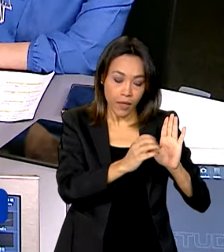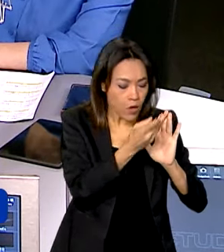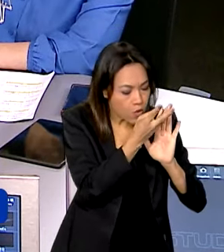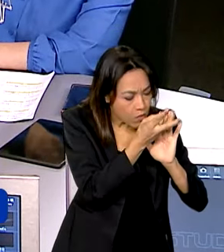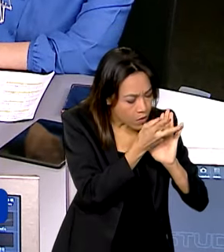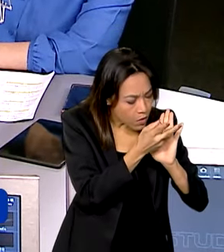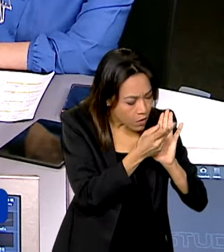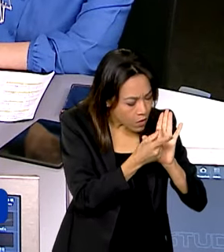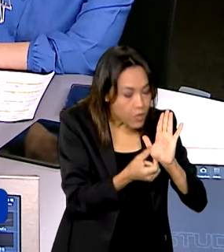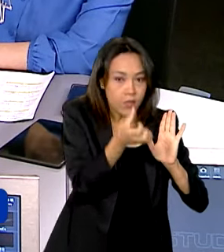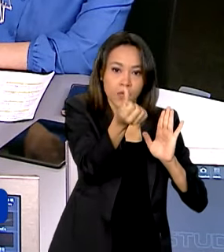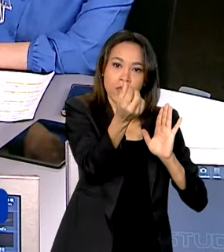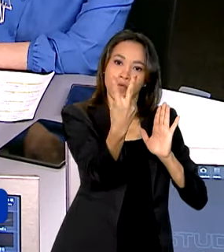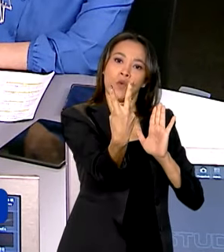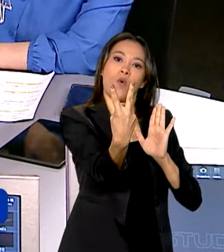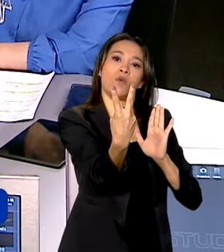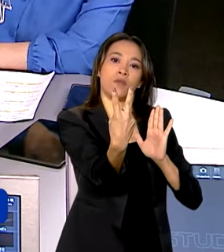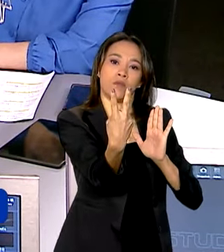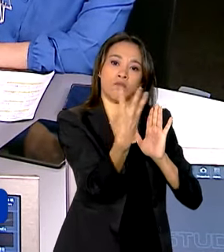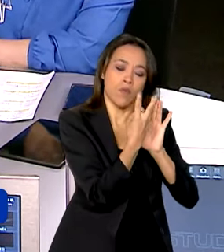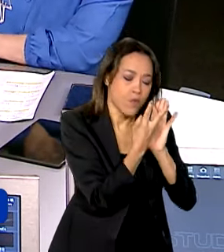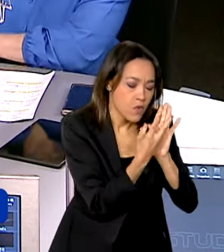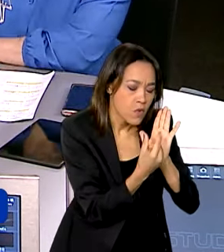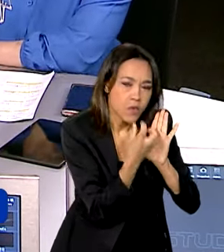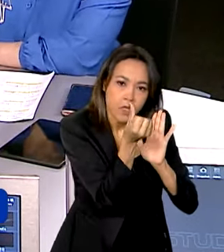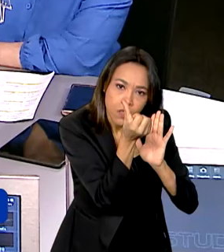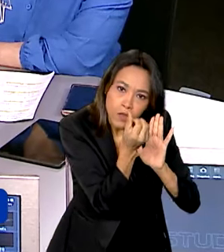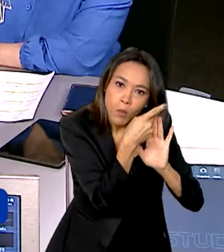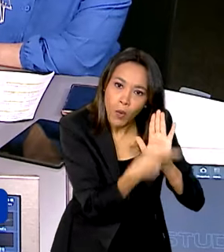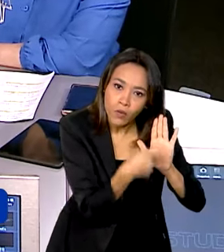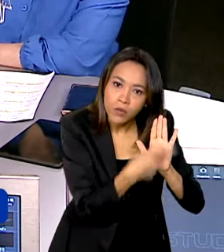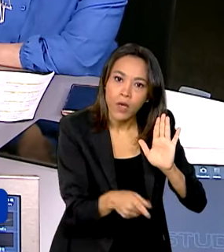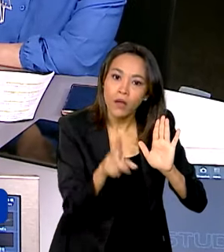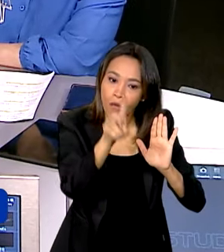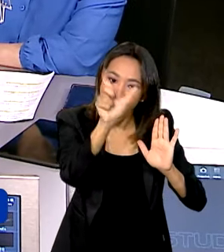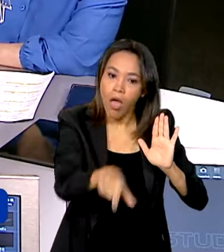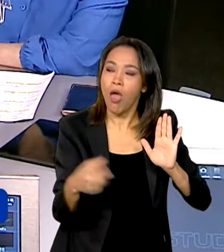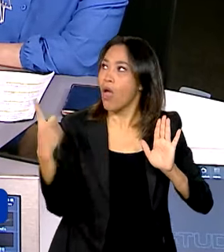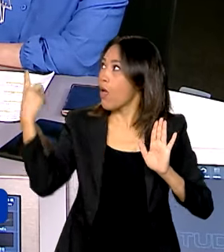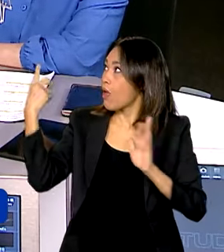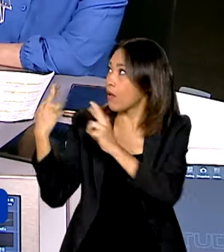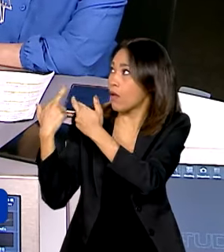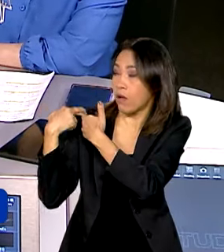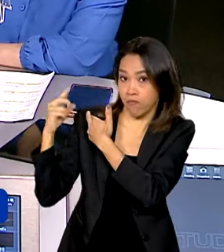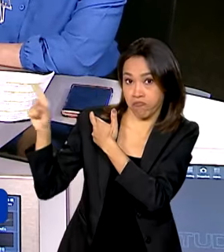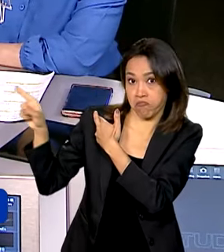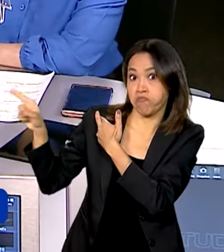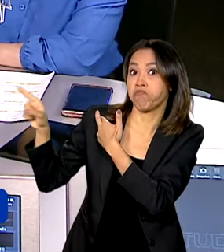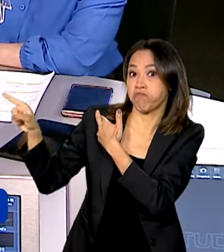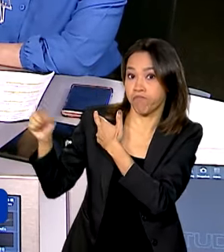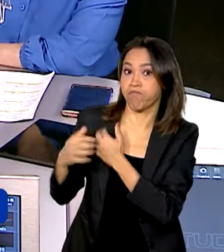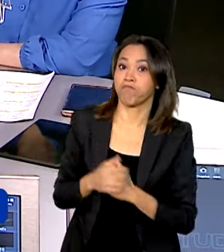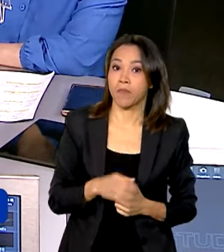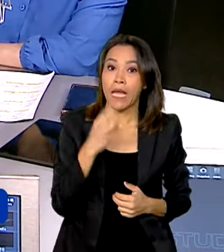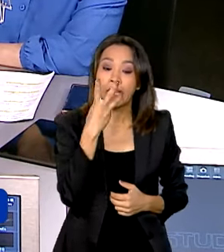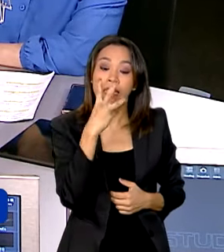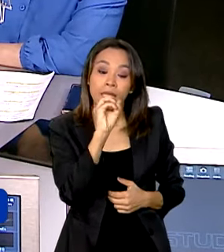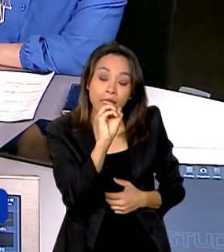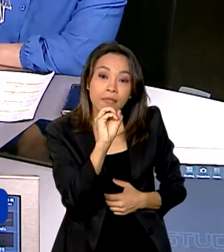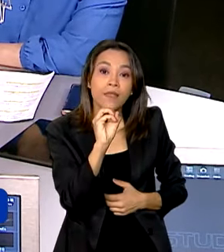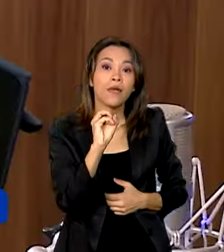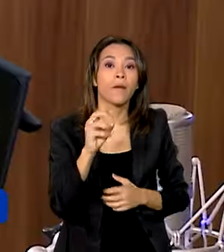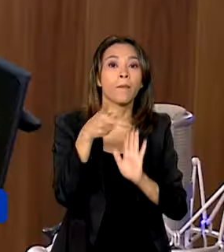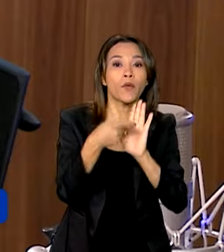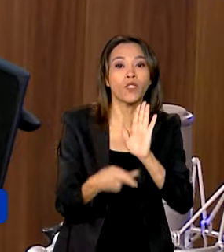referente à segurança hídrica 62 todos sob minha responsabilidade 30 deles estão diretamente